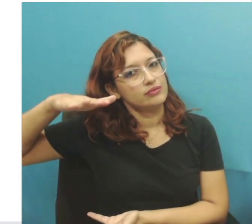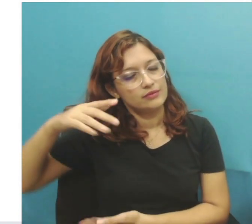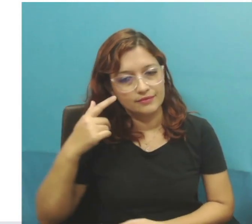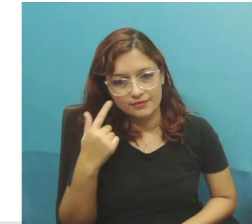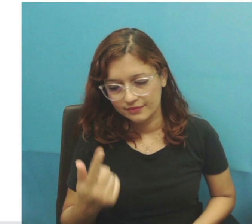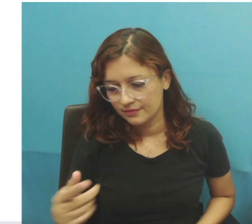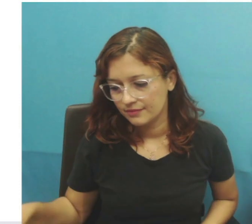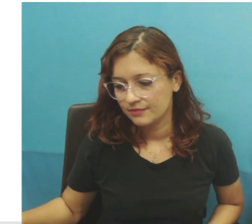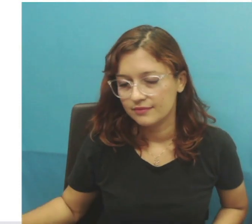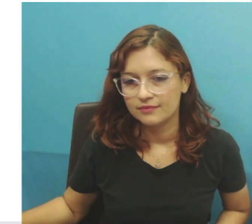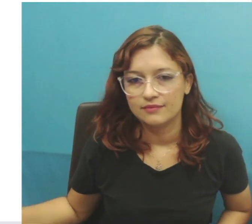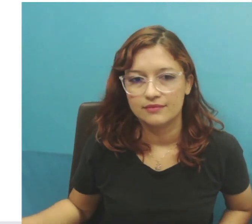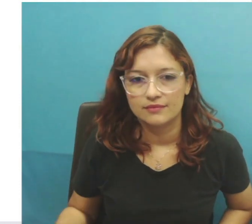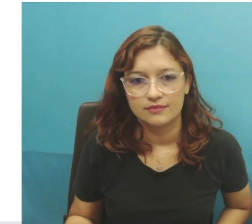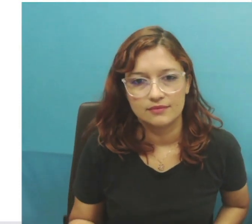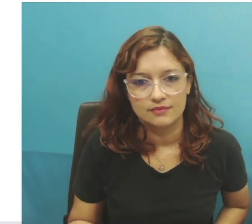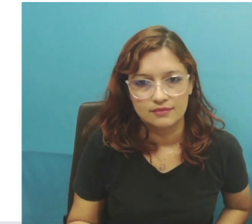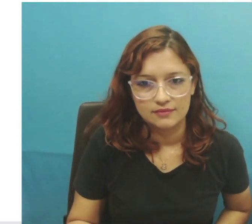dele estão os livros.